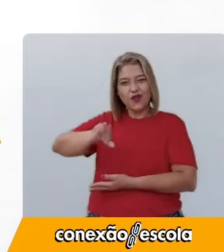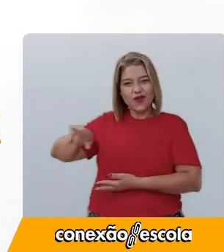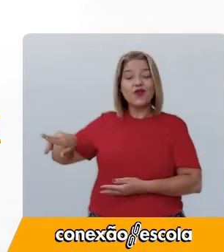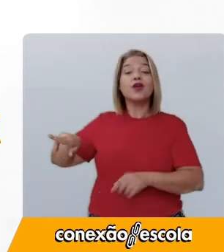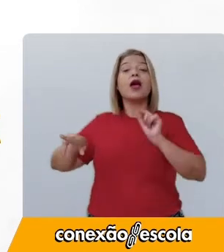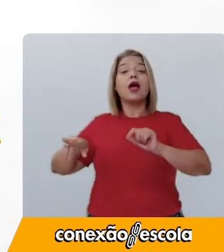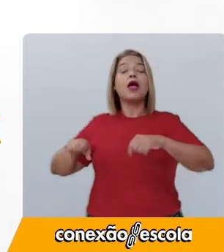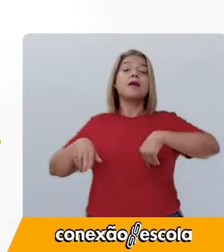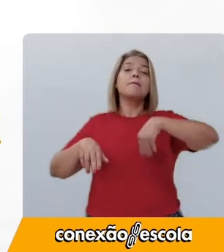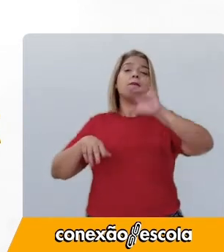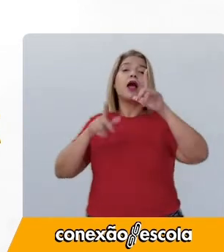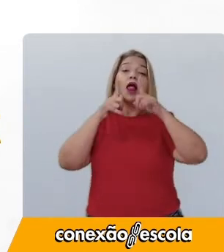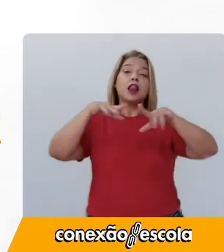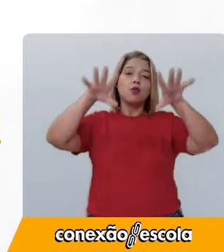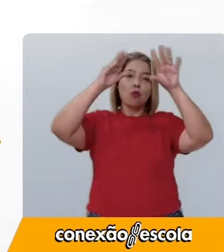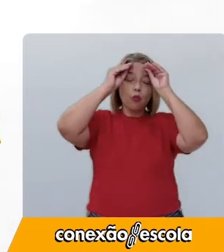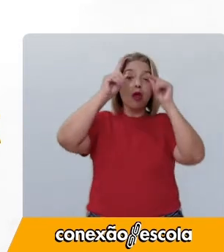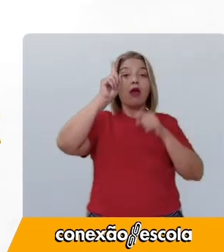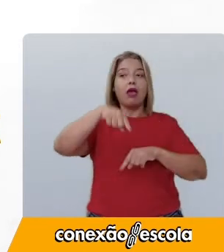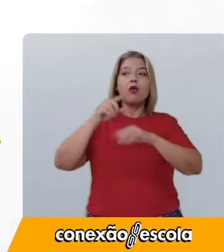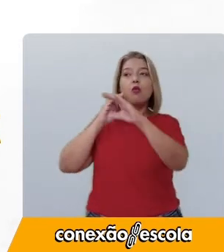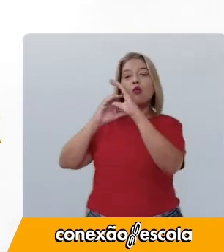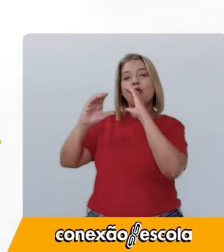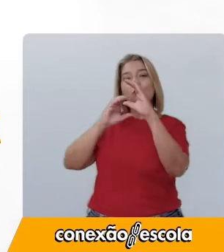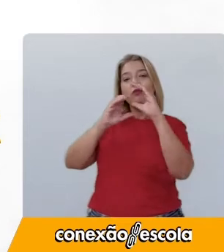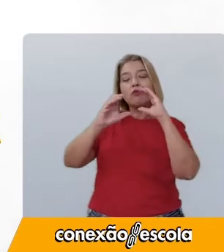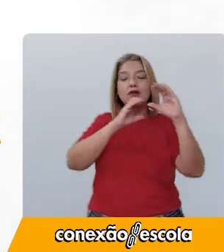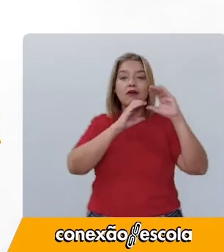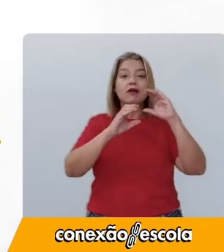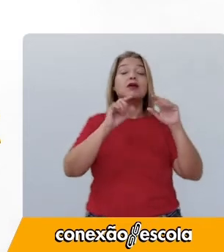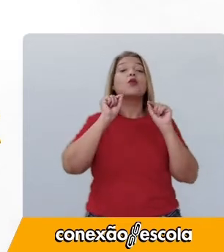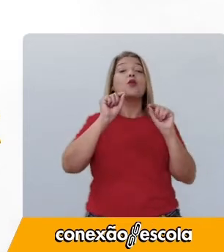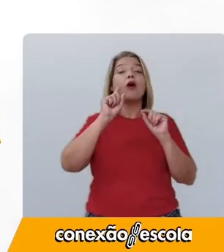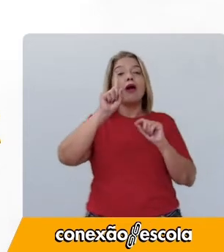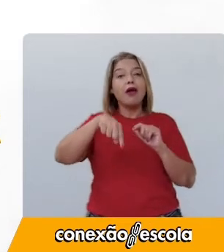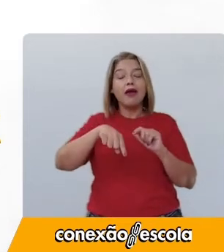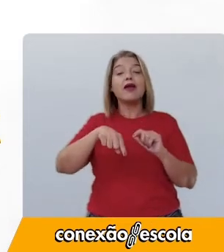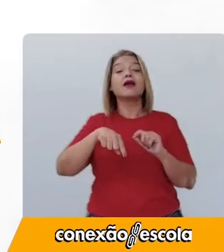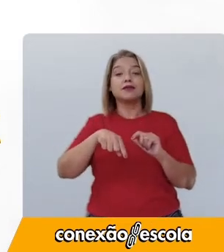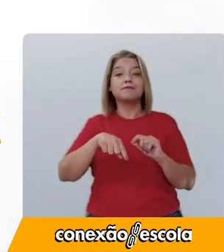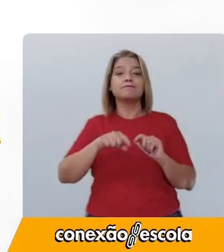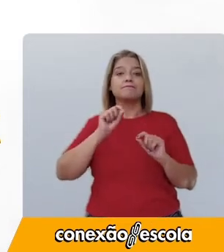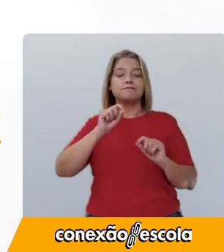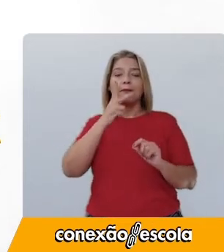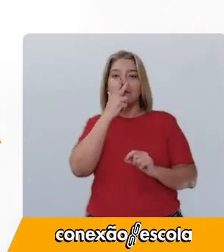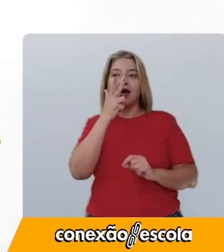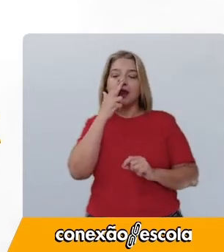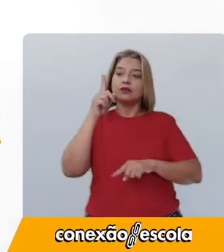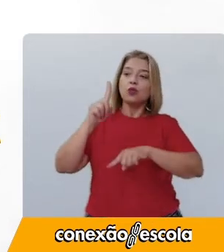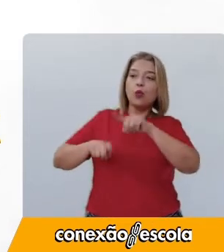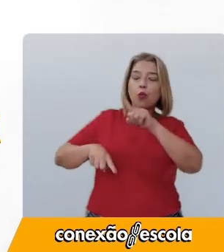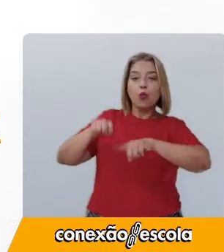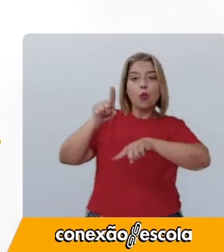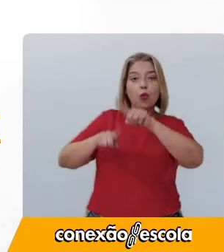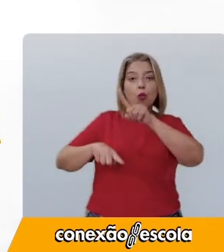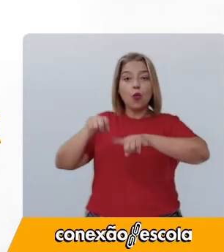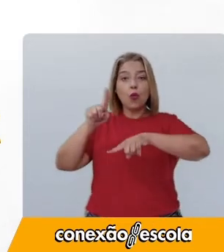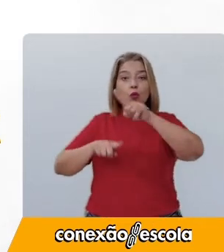função meramente comunicativa, transformando-se em um